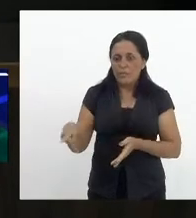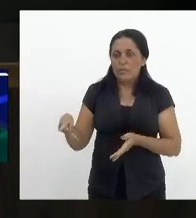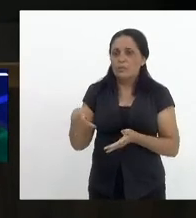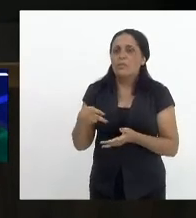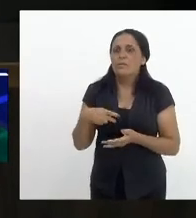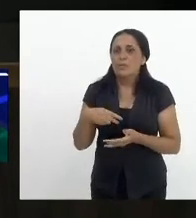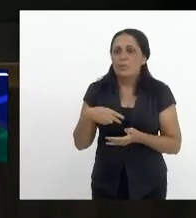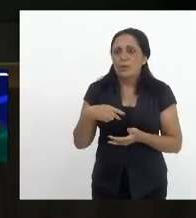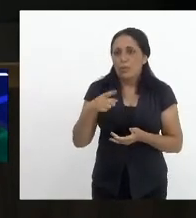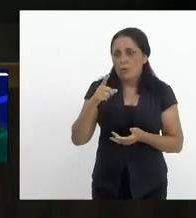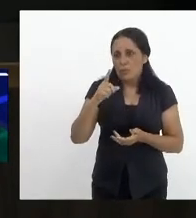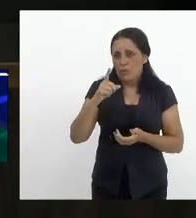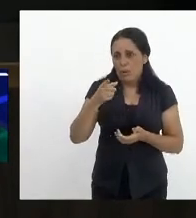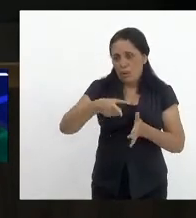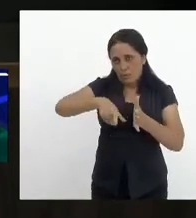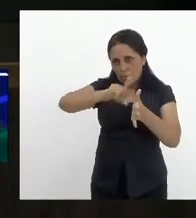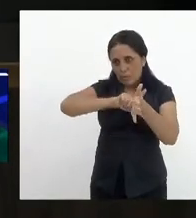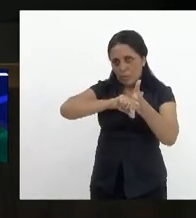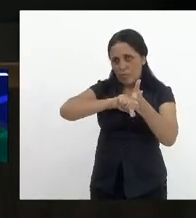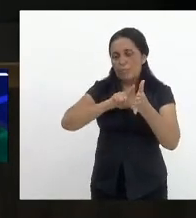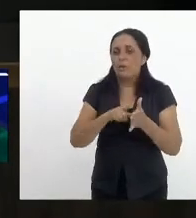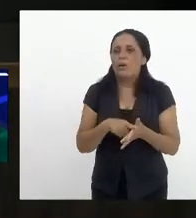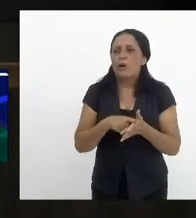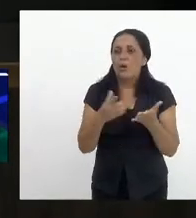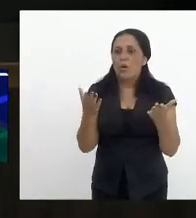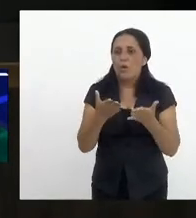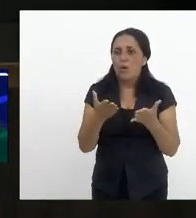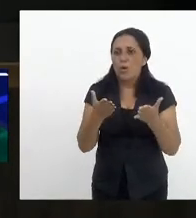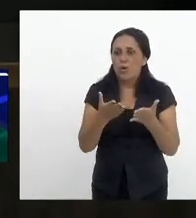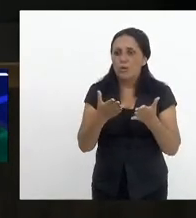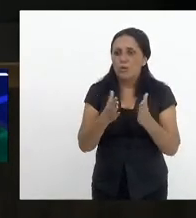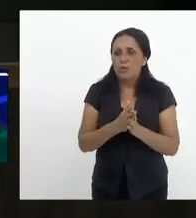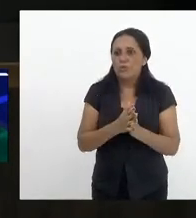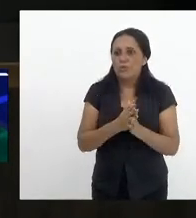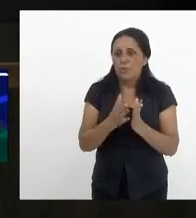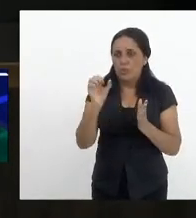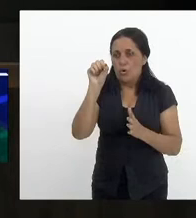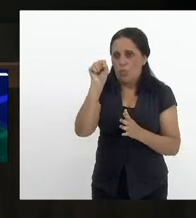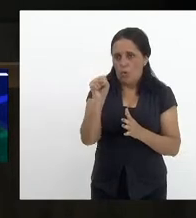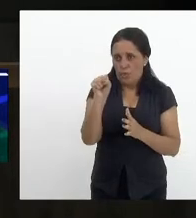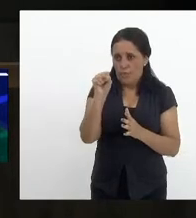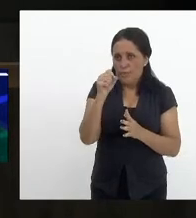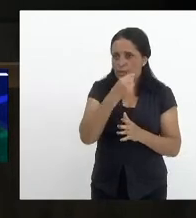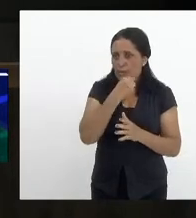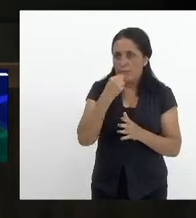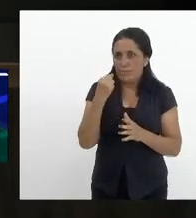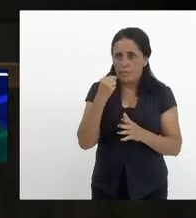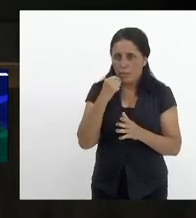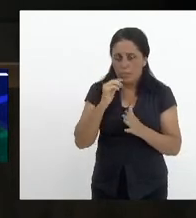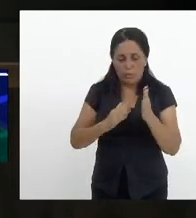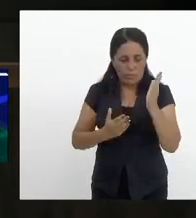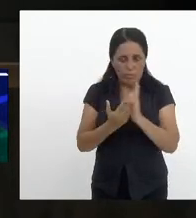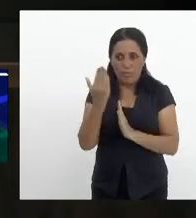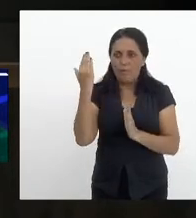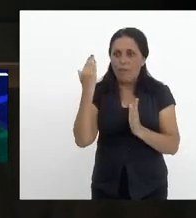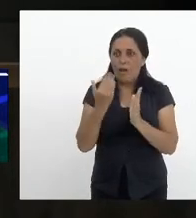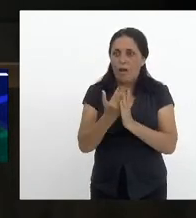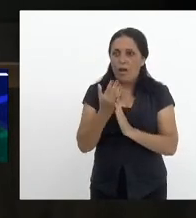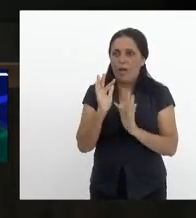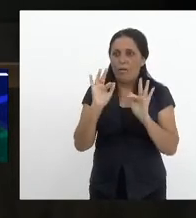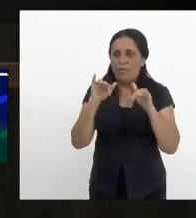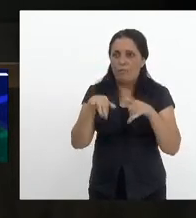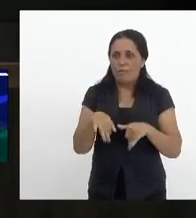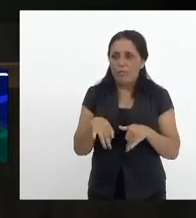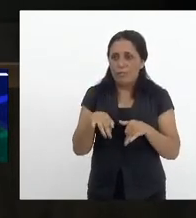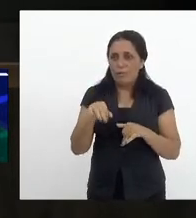plenário, antecipa as sessões extraordinárias do dia 8 de setembro. Os senhores que aprovam nesse momento estão aprovados. Então está encerrada a sessão